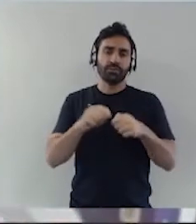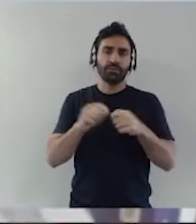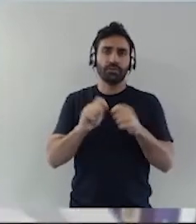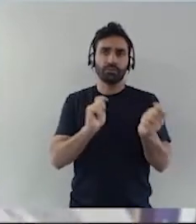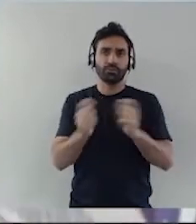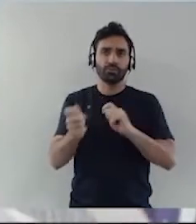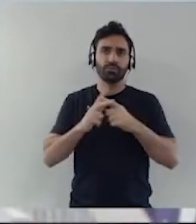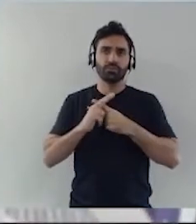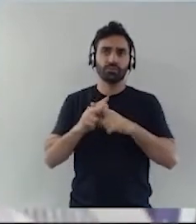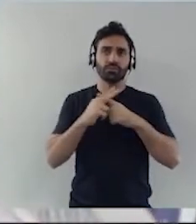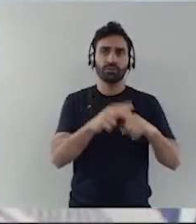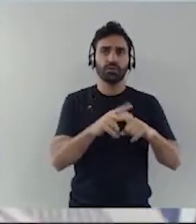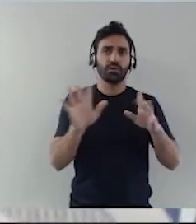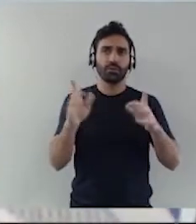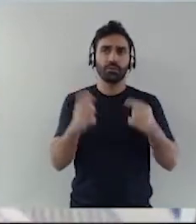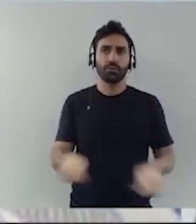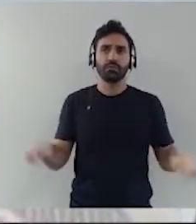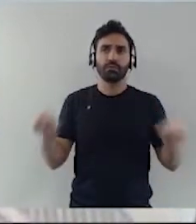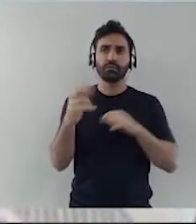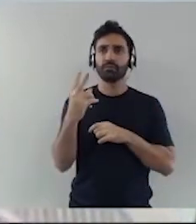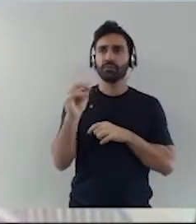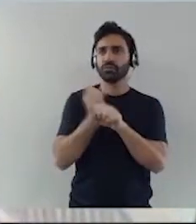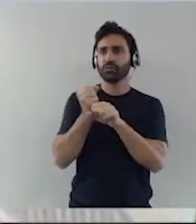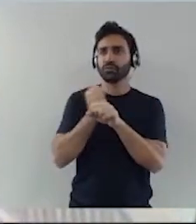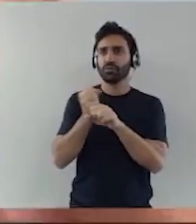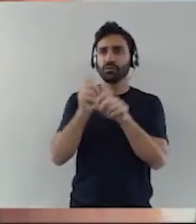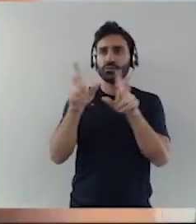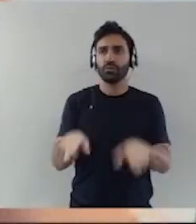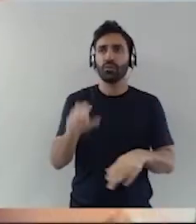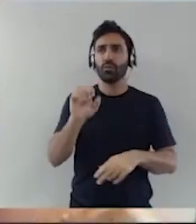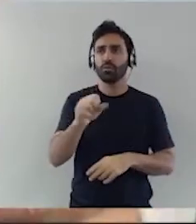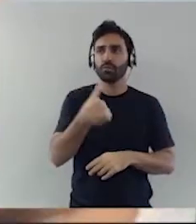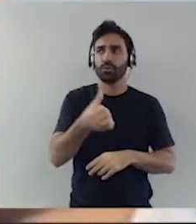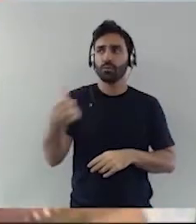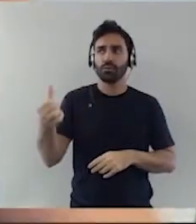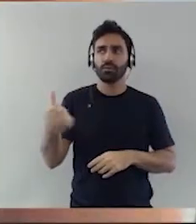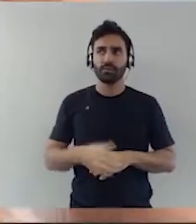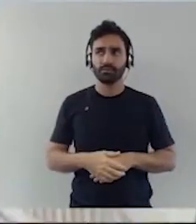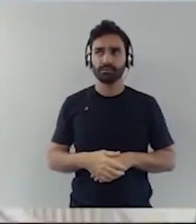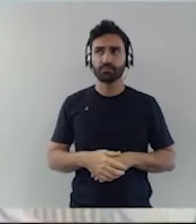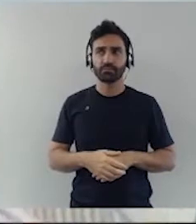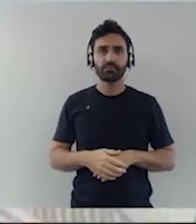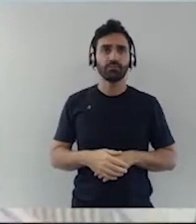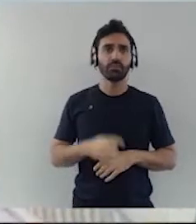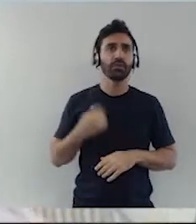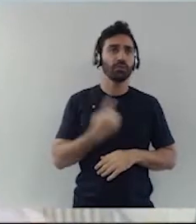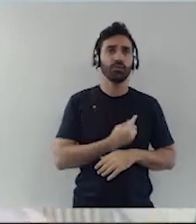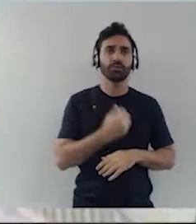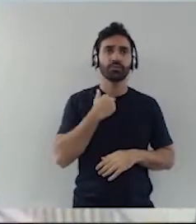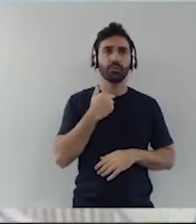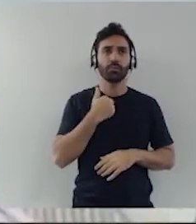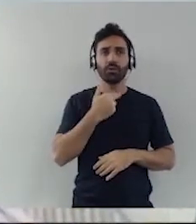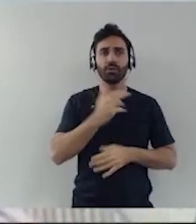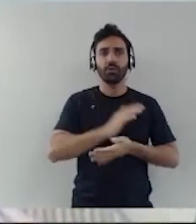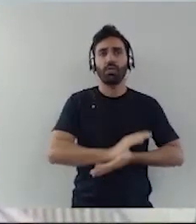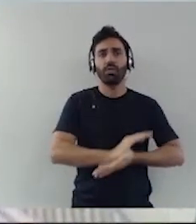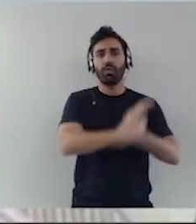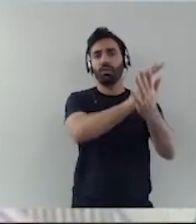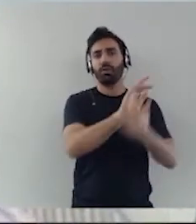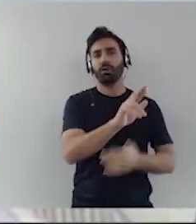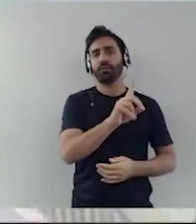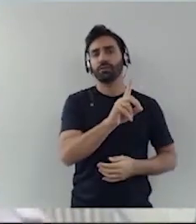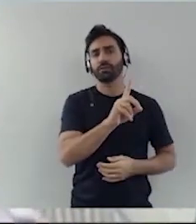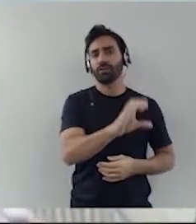não precisa de 20 anos, como aconteceu com a 8666, para esses ajustes. Né? O que a gente não pode é crucificar o